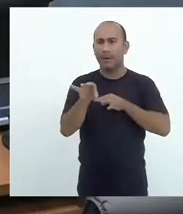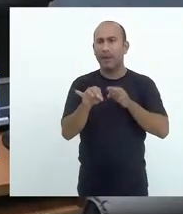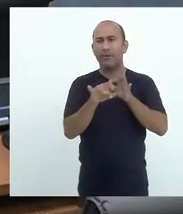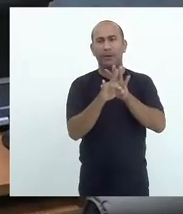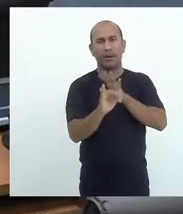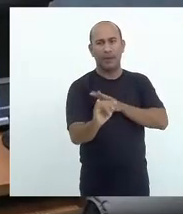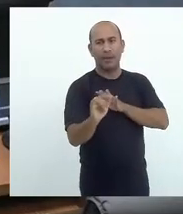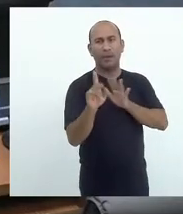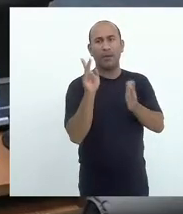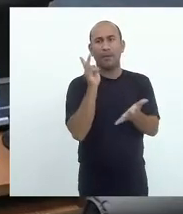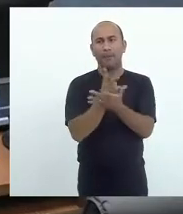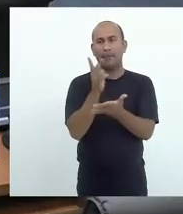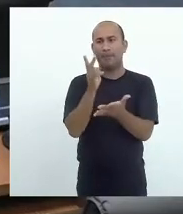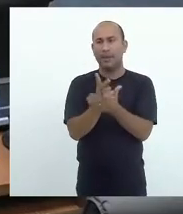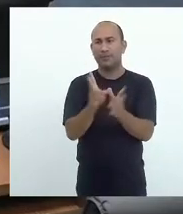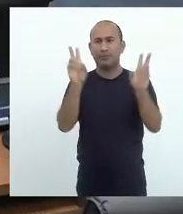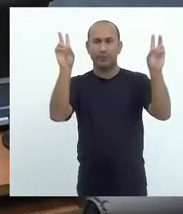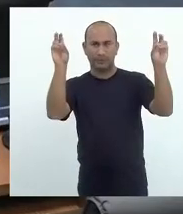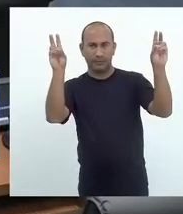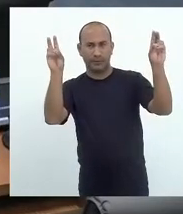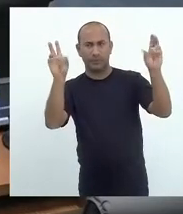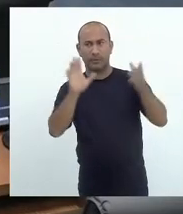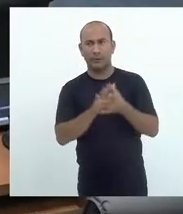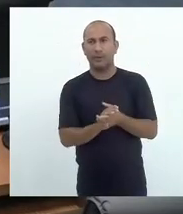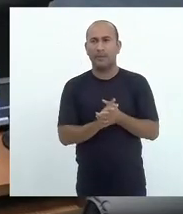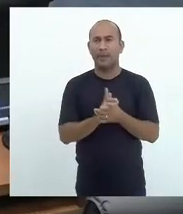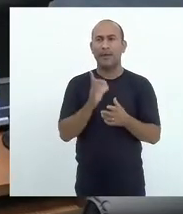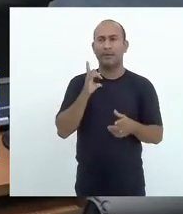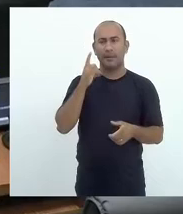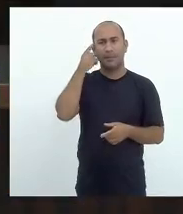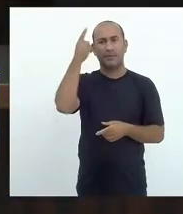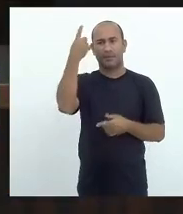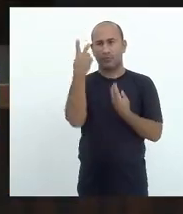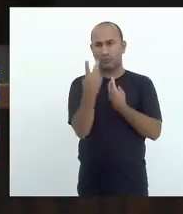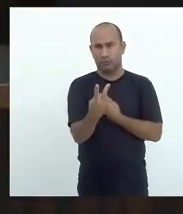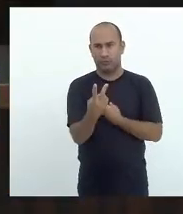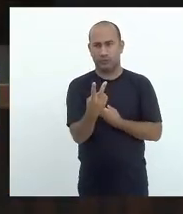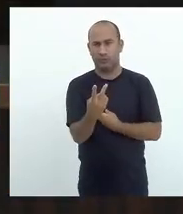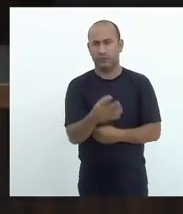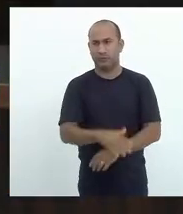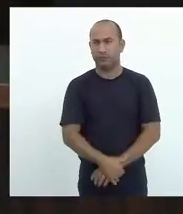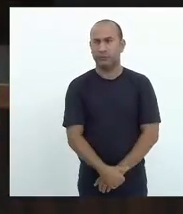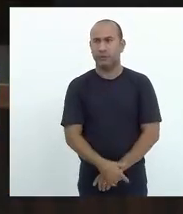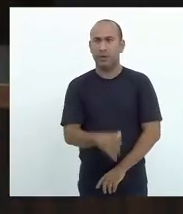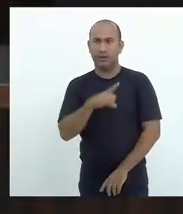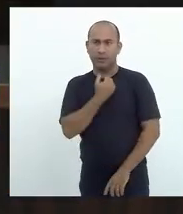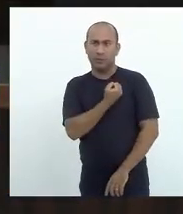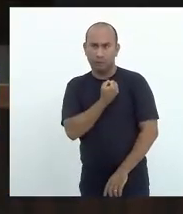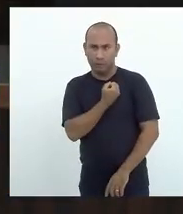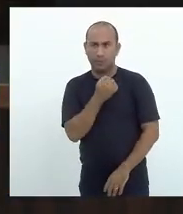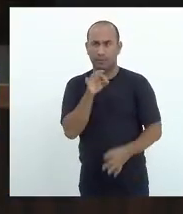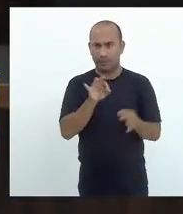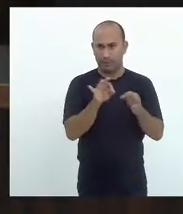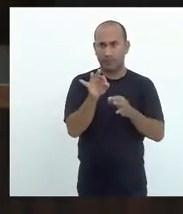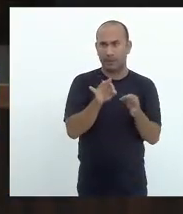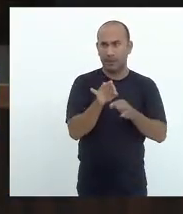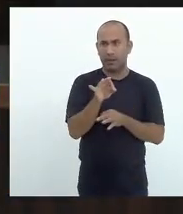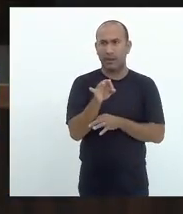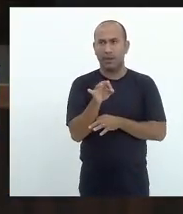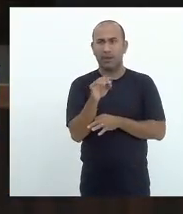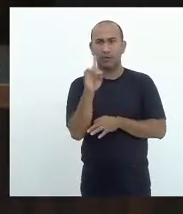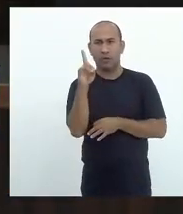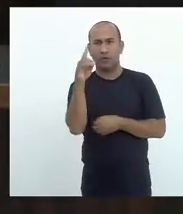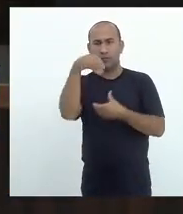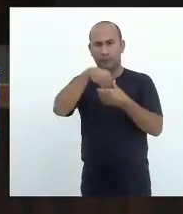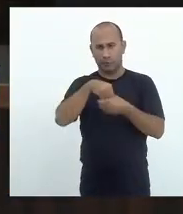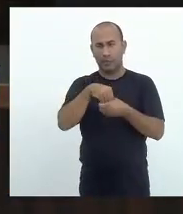tema. Não, ainda não votou, não. Requereu o apensamento dos dois. Tá bom. Você tem o número do projeto, você passa aqui, que não, mas vai votar